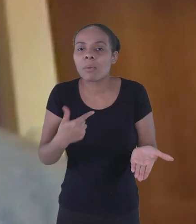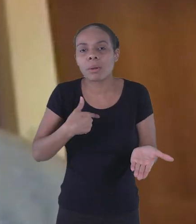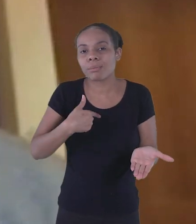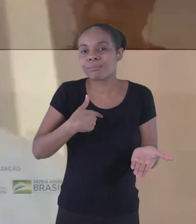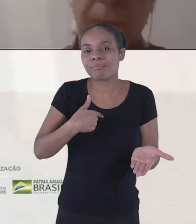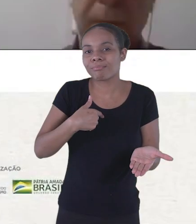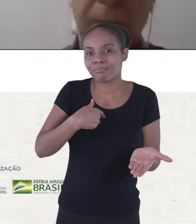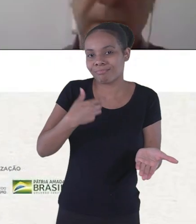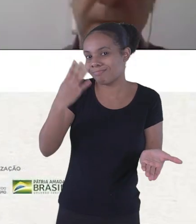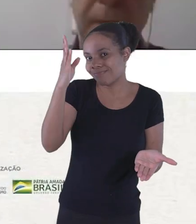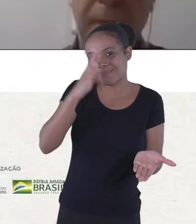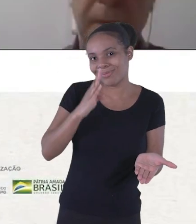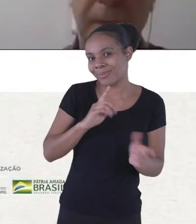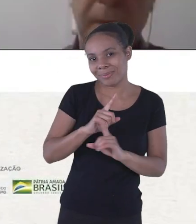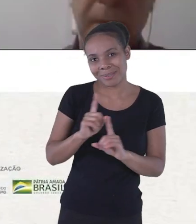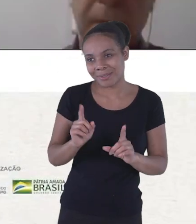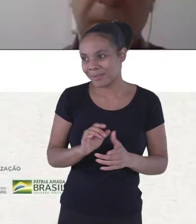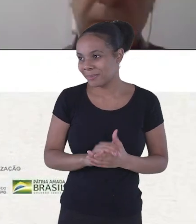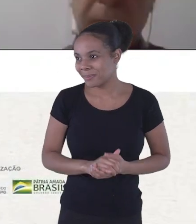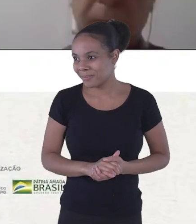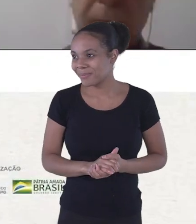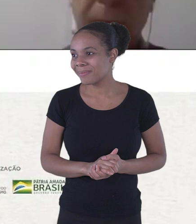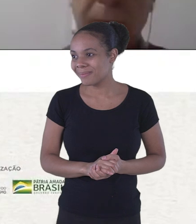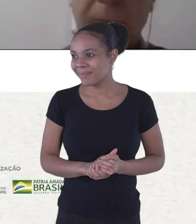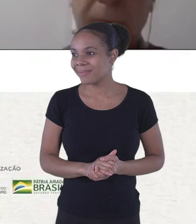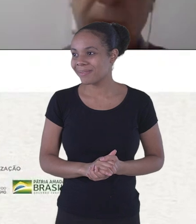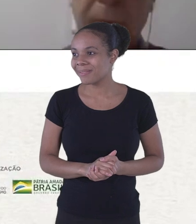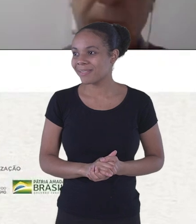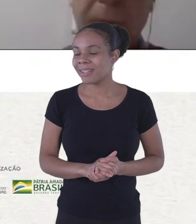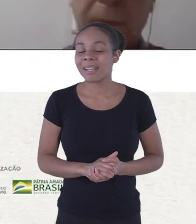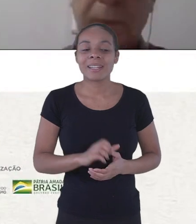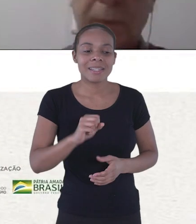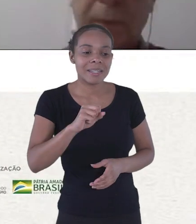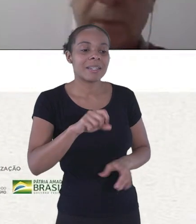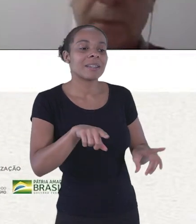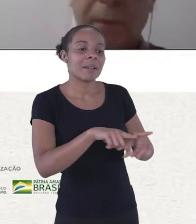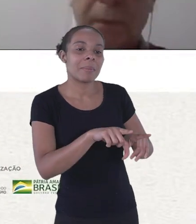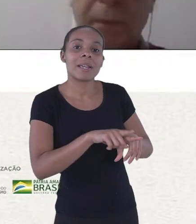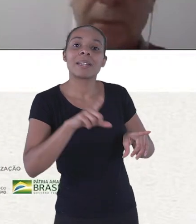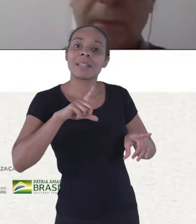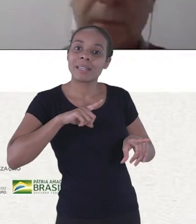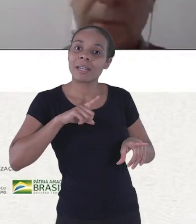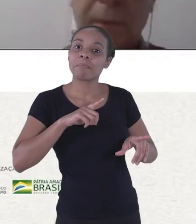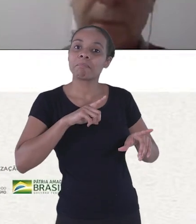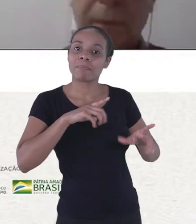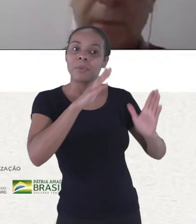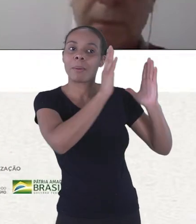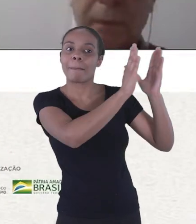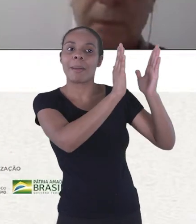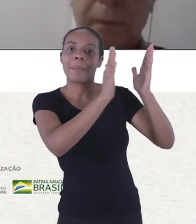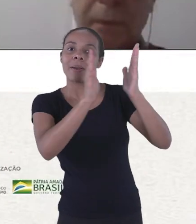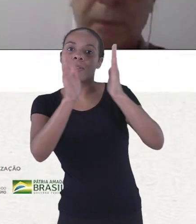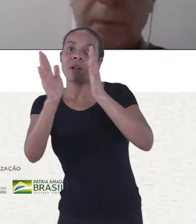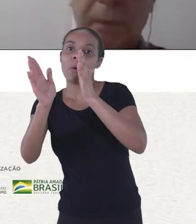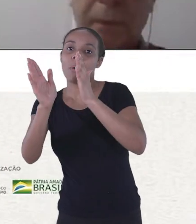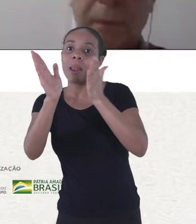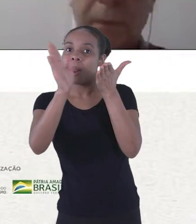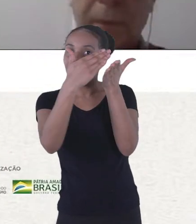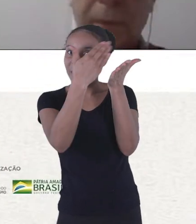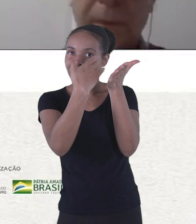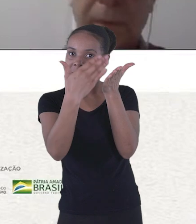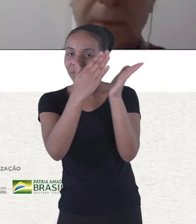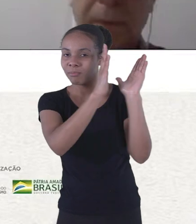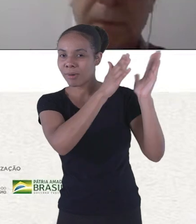brasileira. Nesse ponto, desde da coleção O Que É, né, da Brasiliense, lembrei Pois agora aqui. é, se contar os primeiros passos.